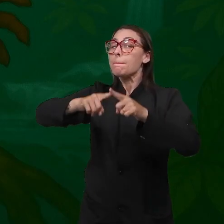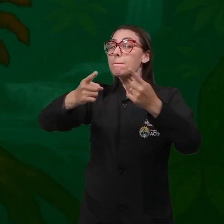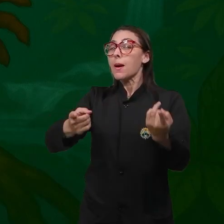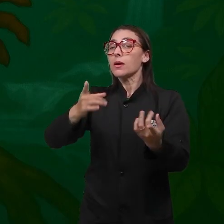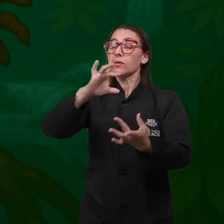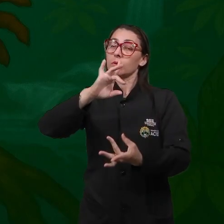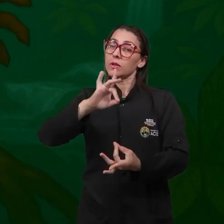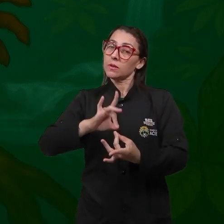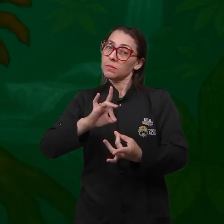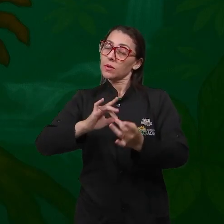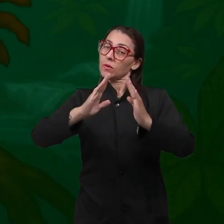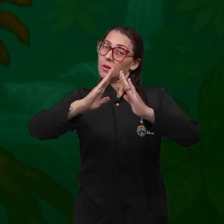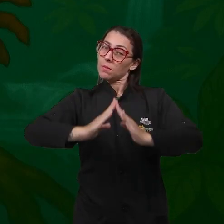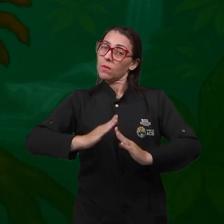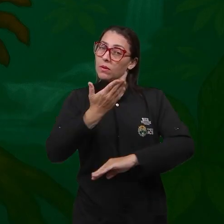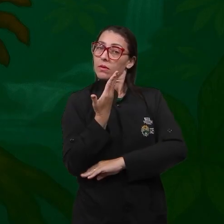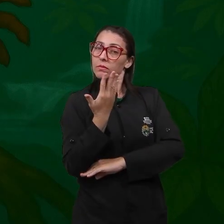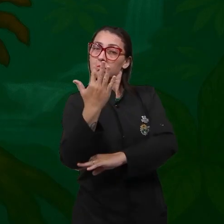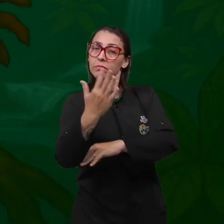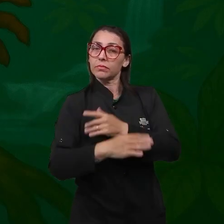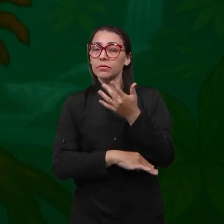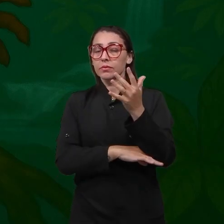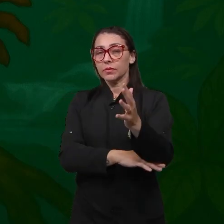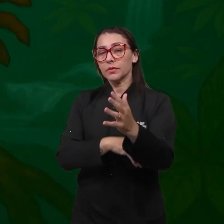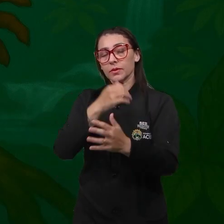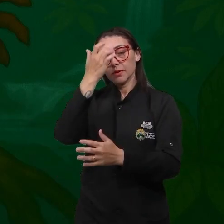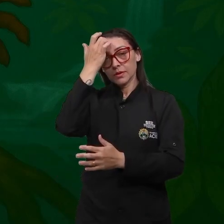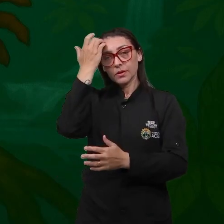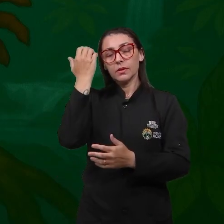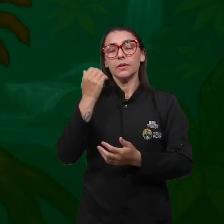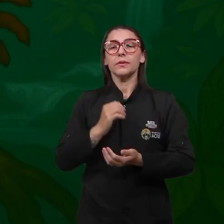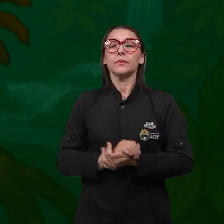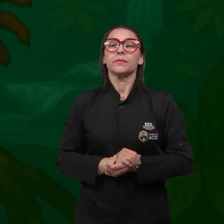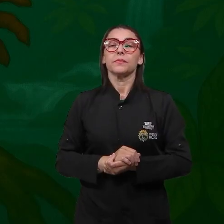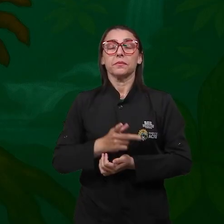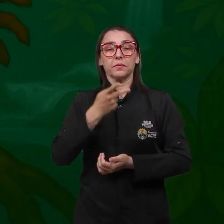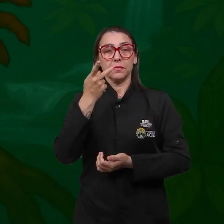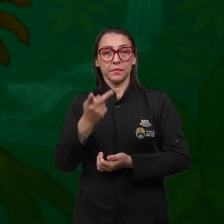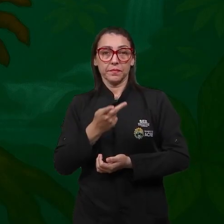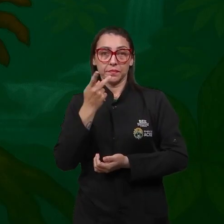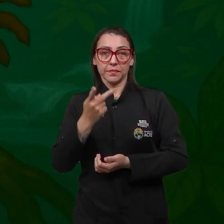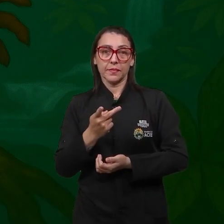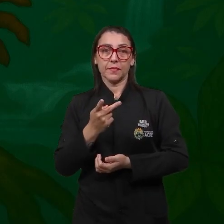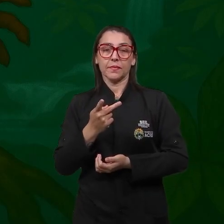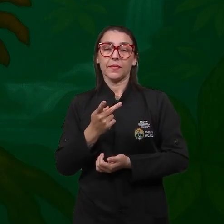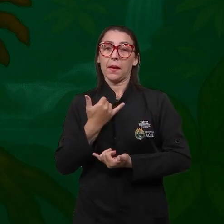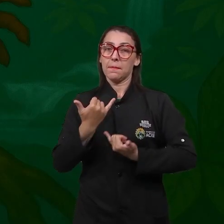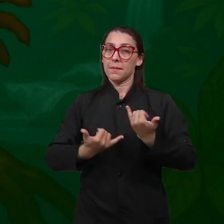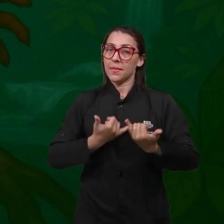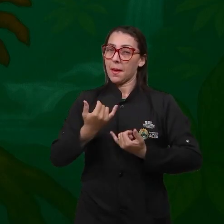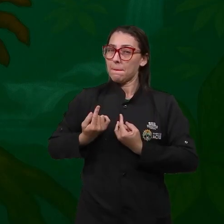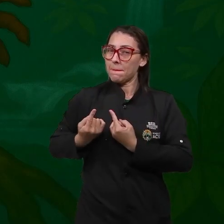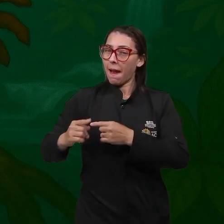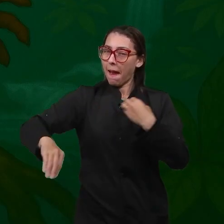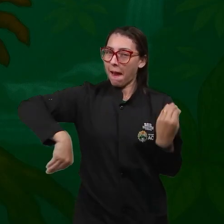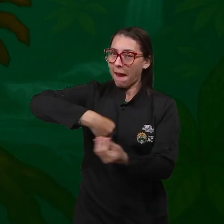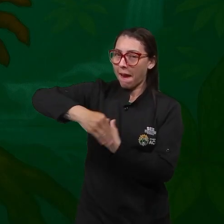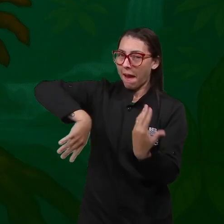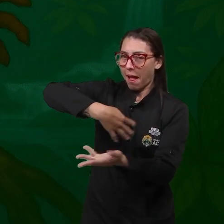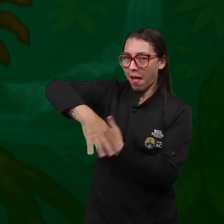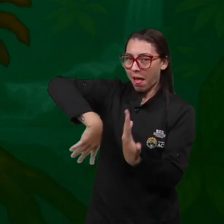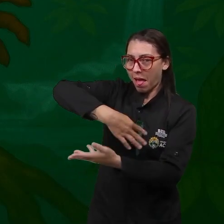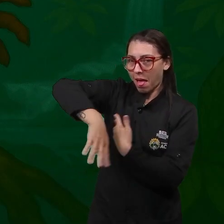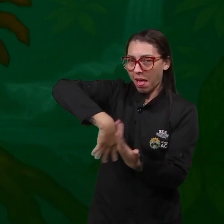espírito habitante da floresta, né? E aí dizem que ele é muito traquina, ele é muito